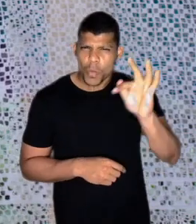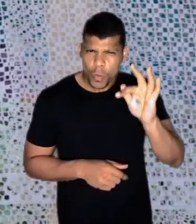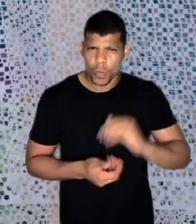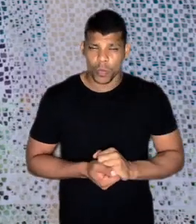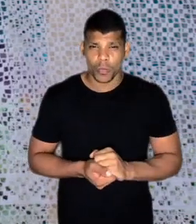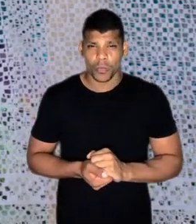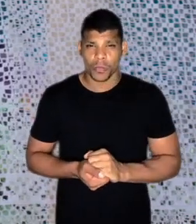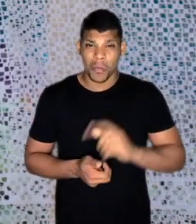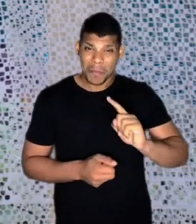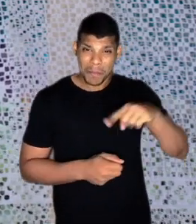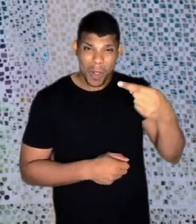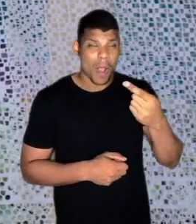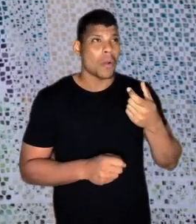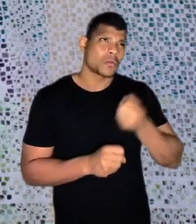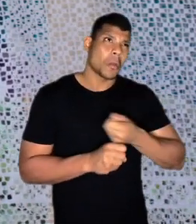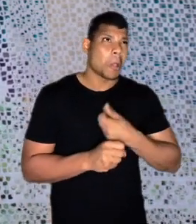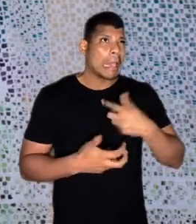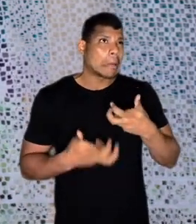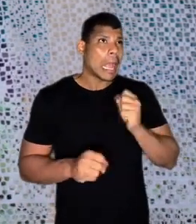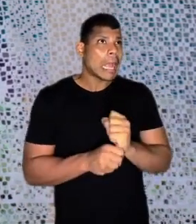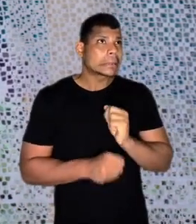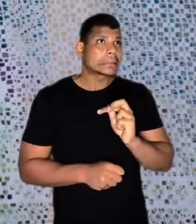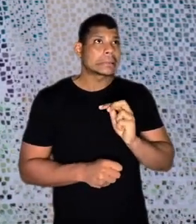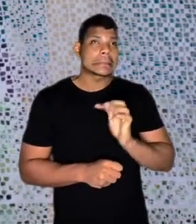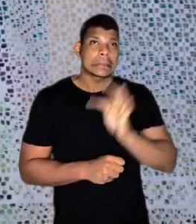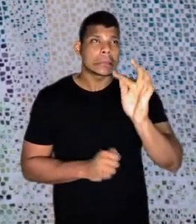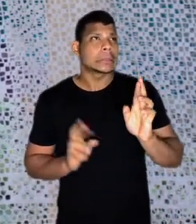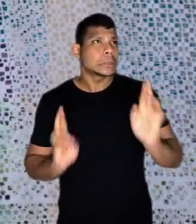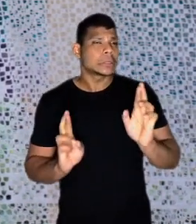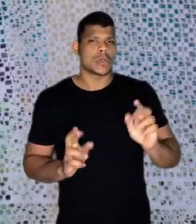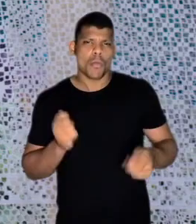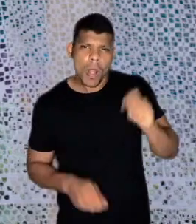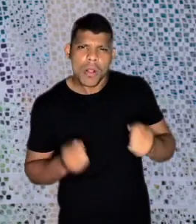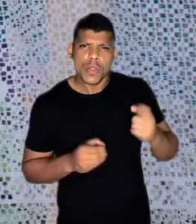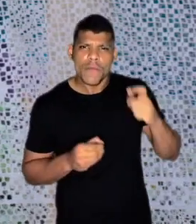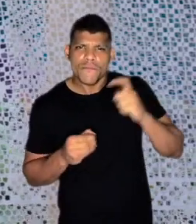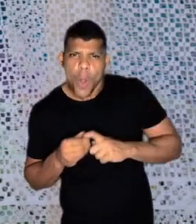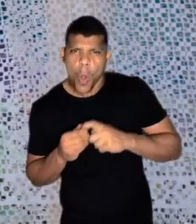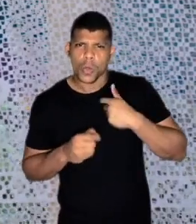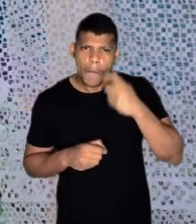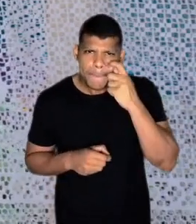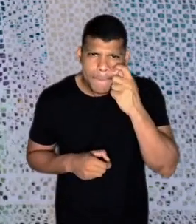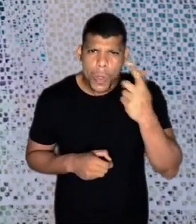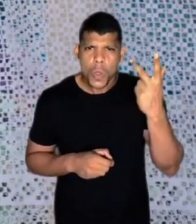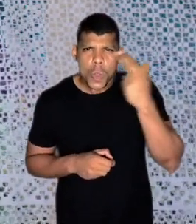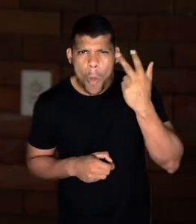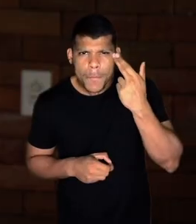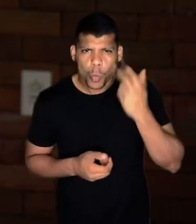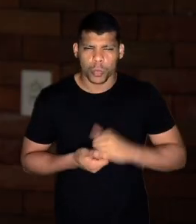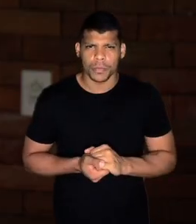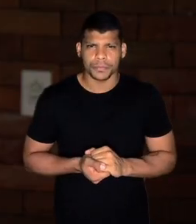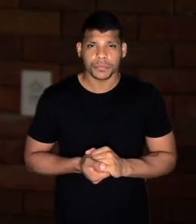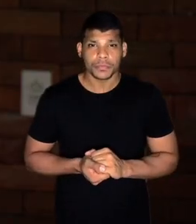tenho para o ano que vá ter festival Hoje vai ter quadrilha vai voltar tudo normal